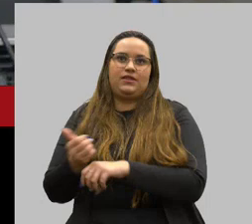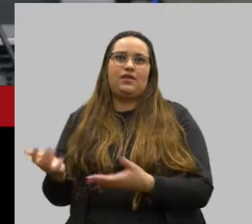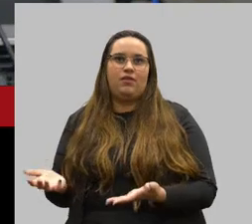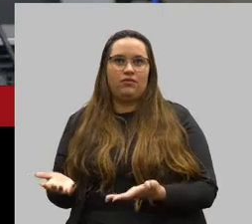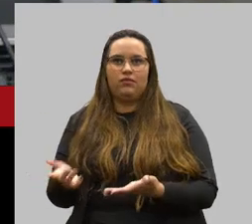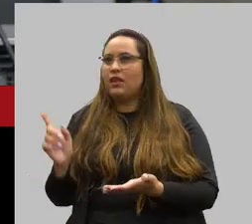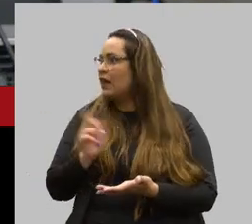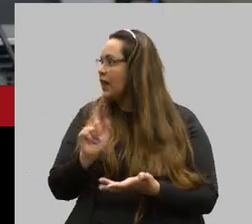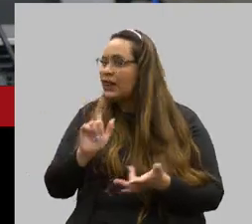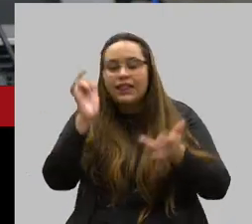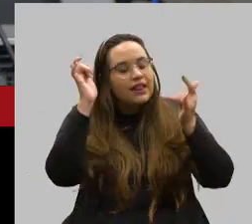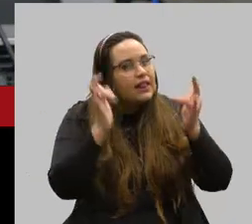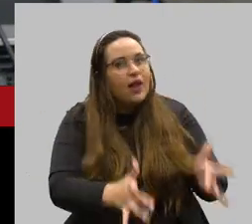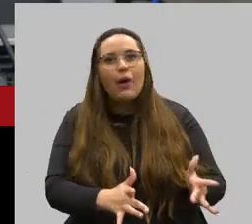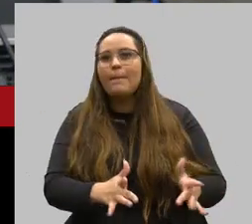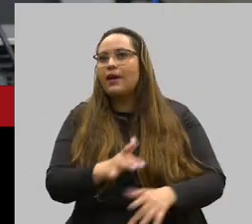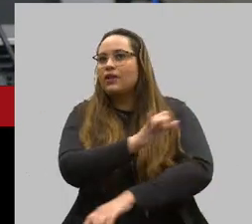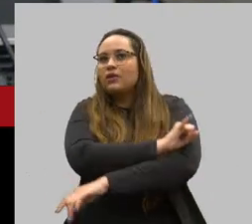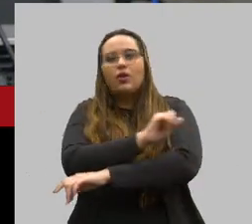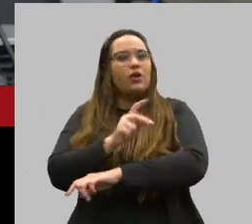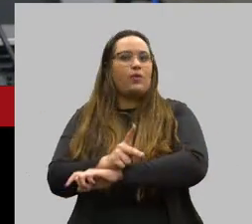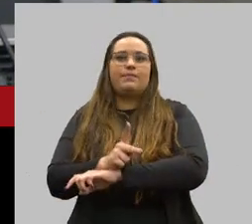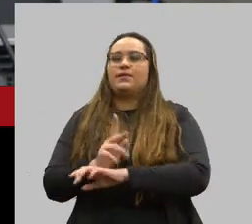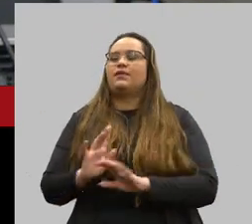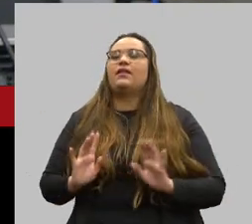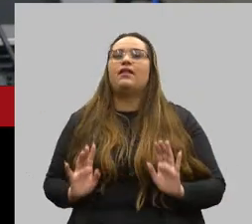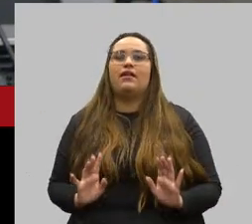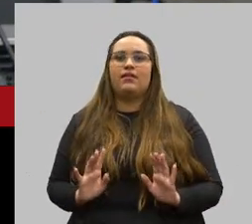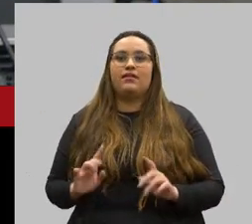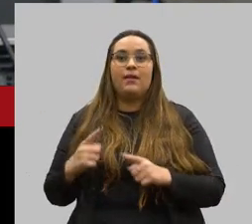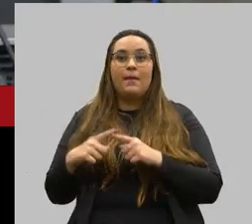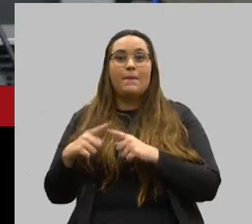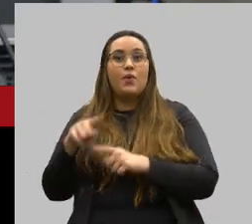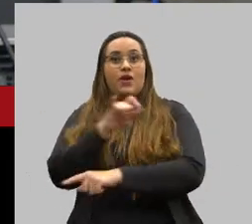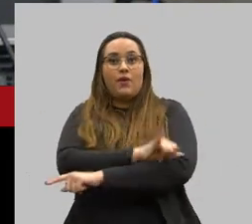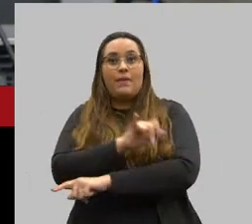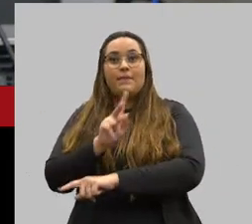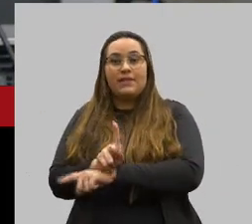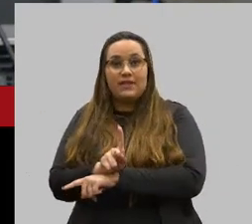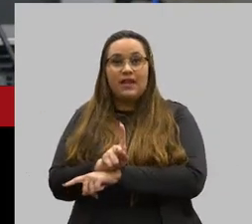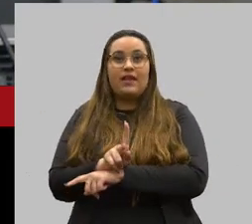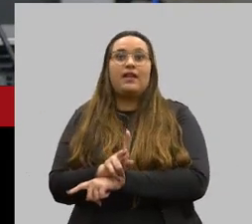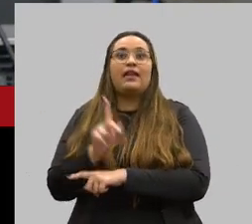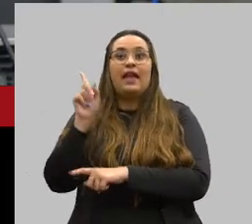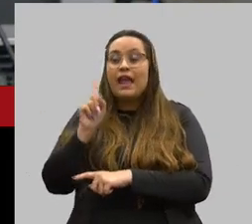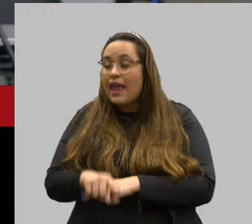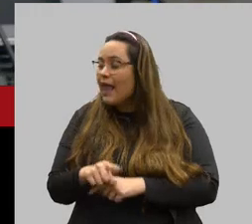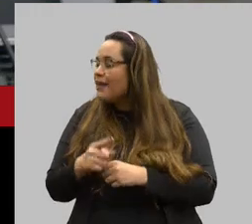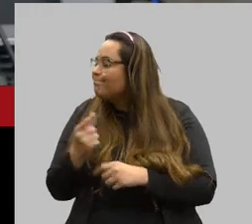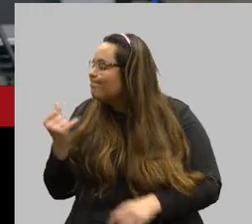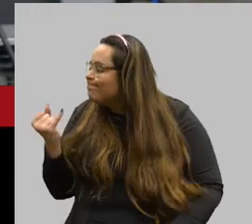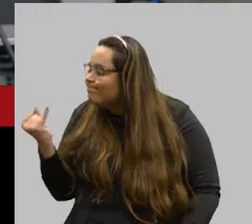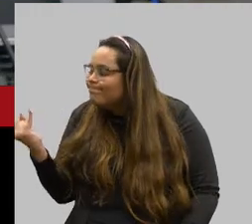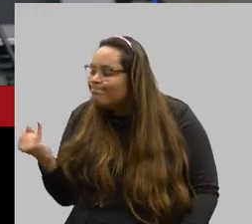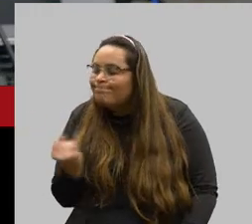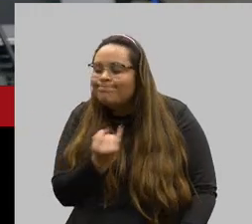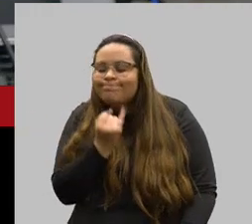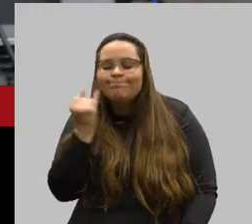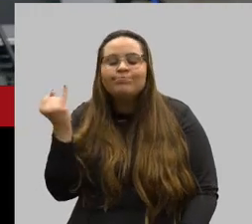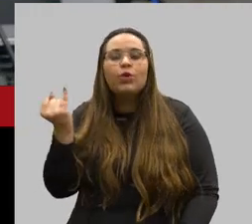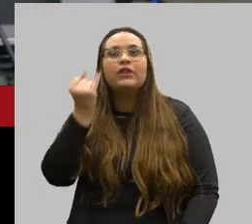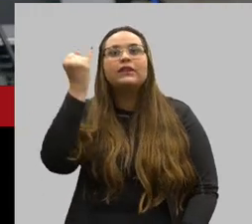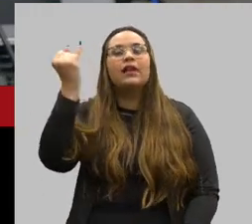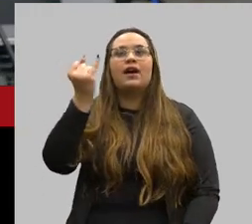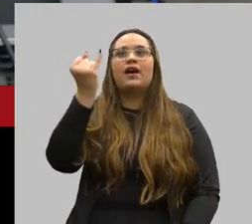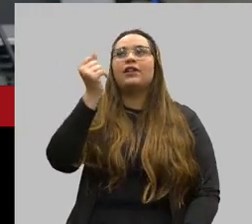abandonem o ipseng porque o ipseng é uma retaguarda importante o ipseng tá no estado